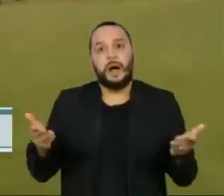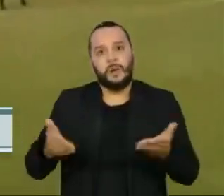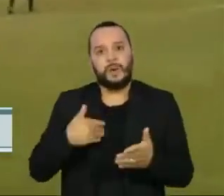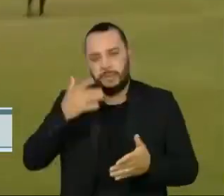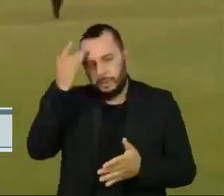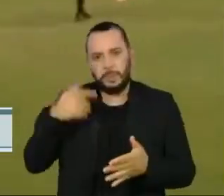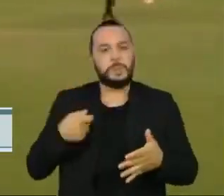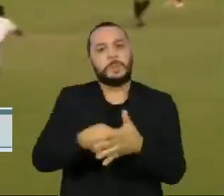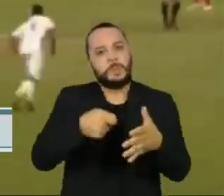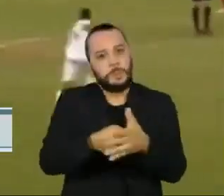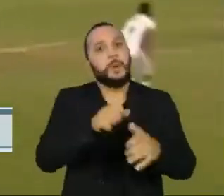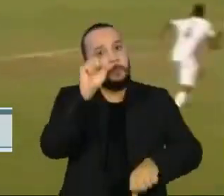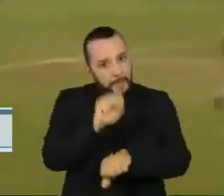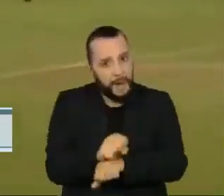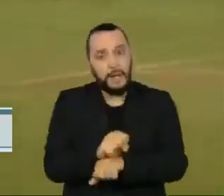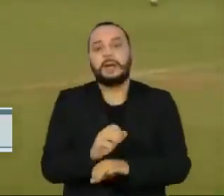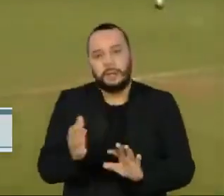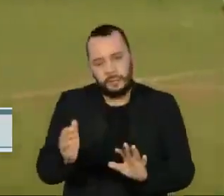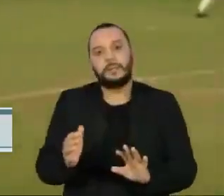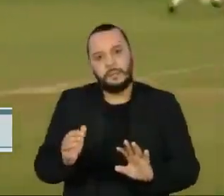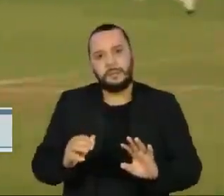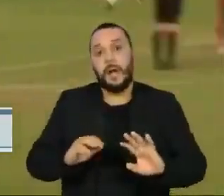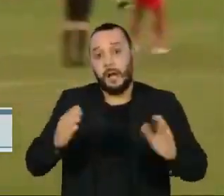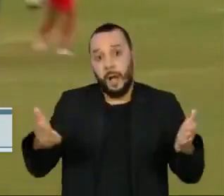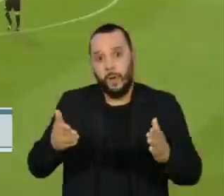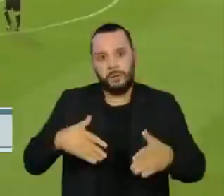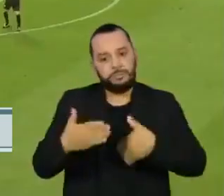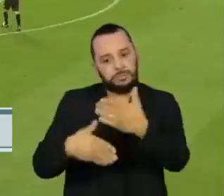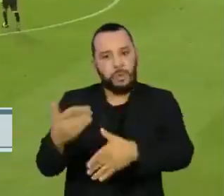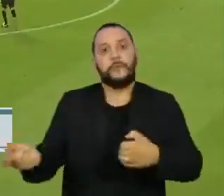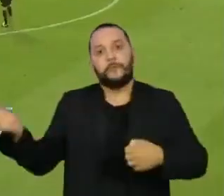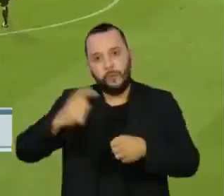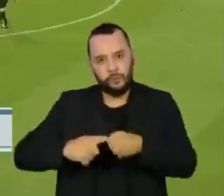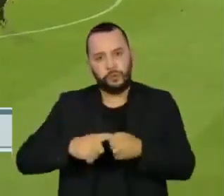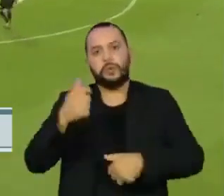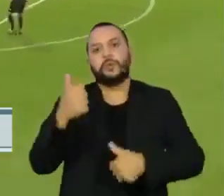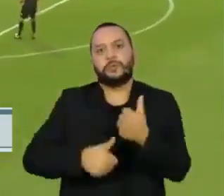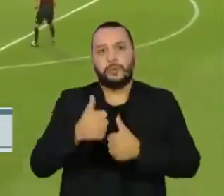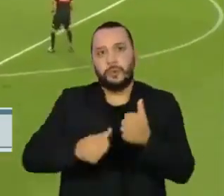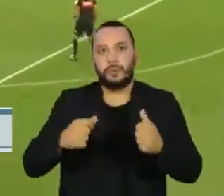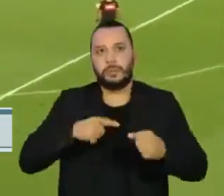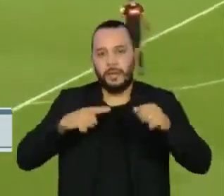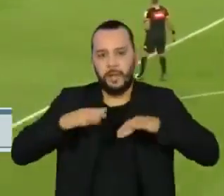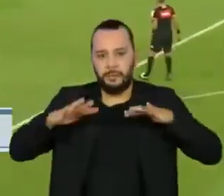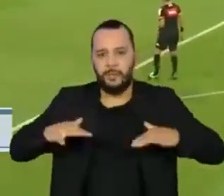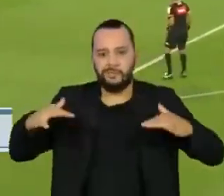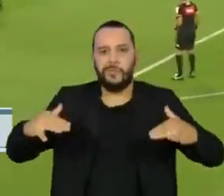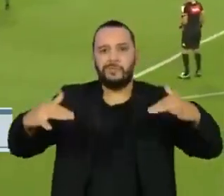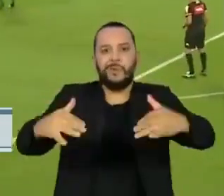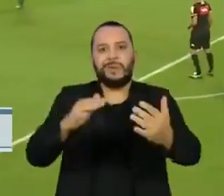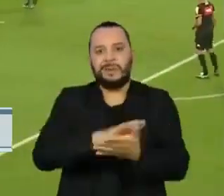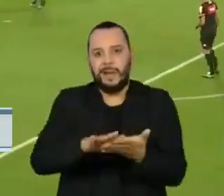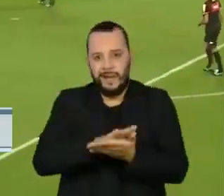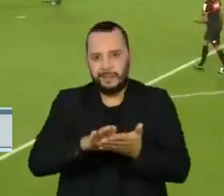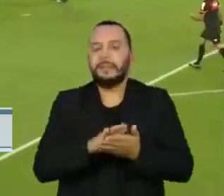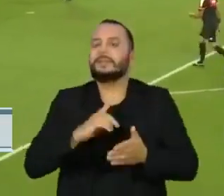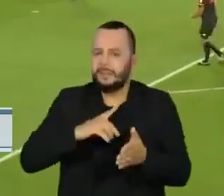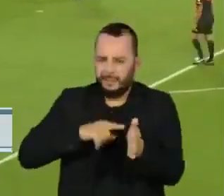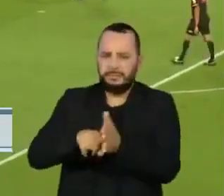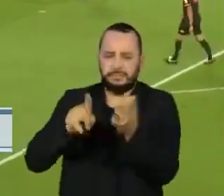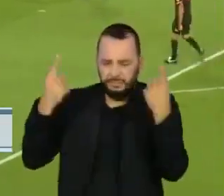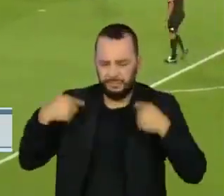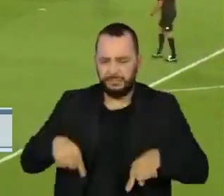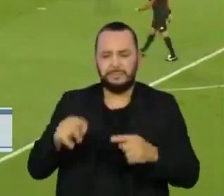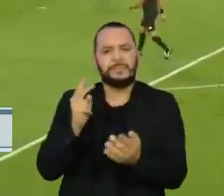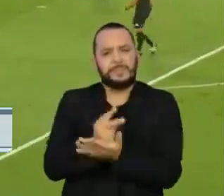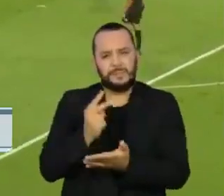entanto, fez com que as atividades voltassem poucos meses depois. Mesmo sem torcida nos estádios e com testes frequentes entre os elencos,